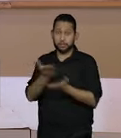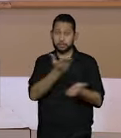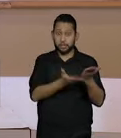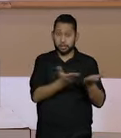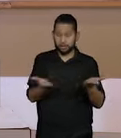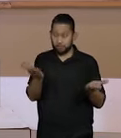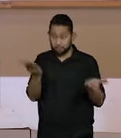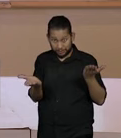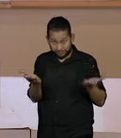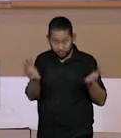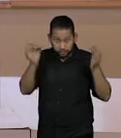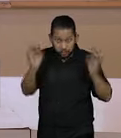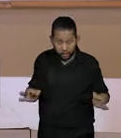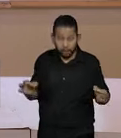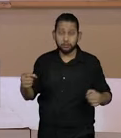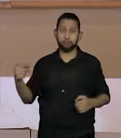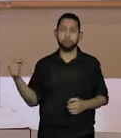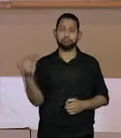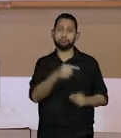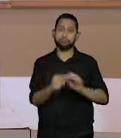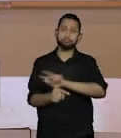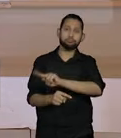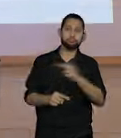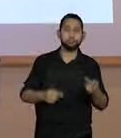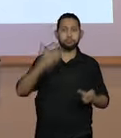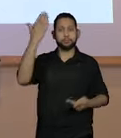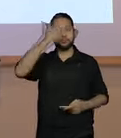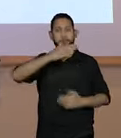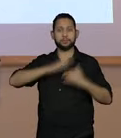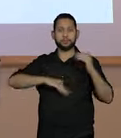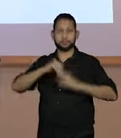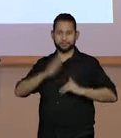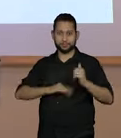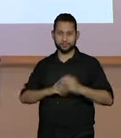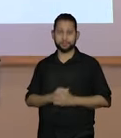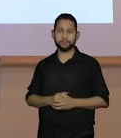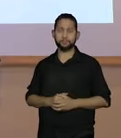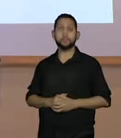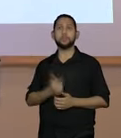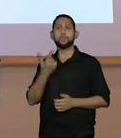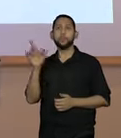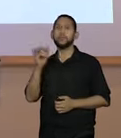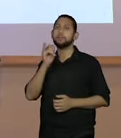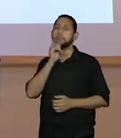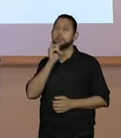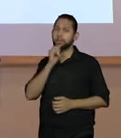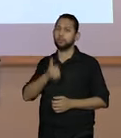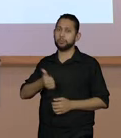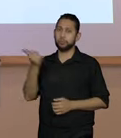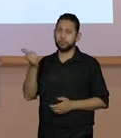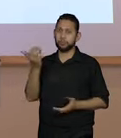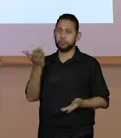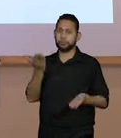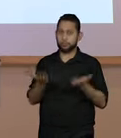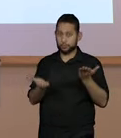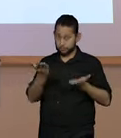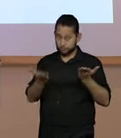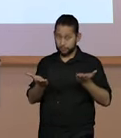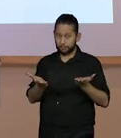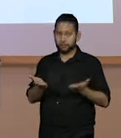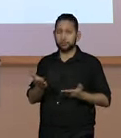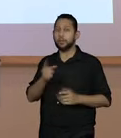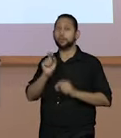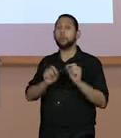e também fizemos ela na prática. O próximo exemplo de balanceamento que a gente tem